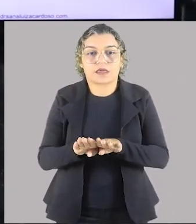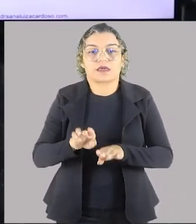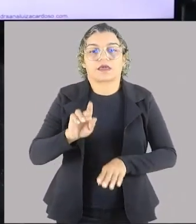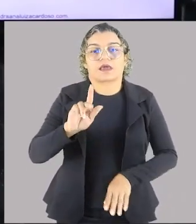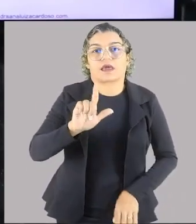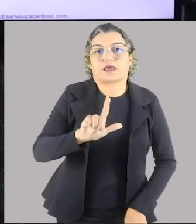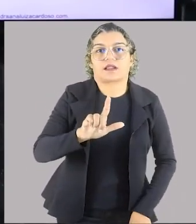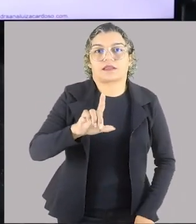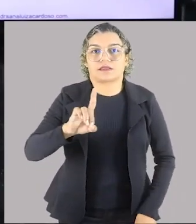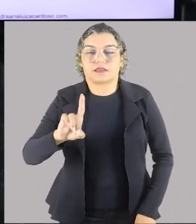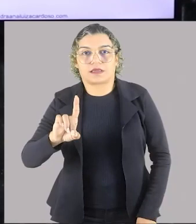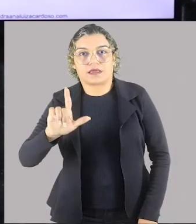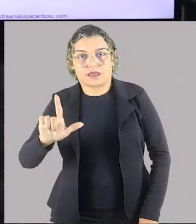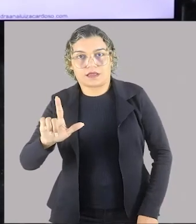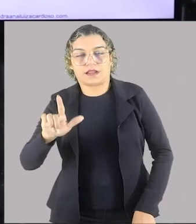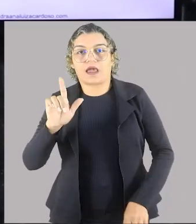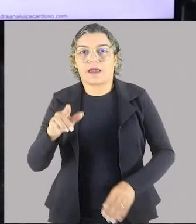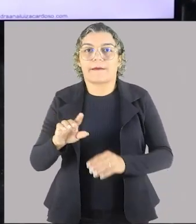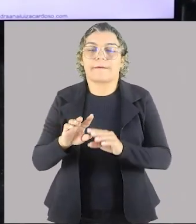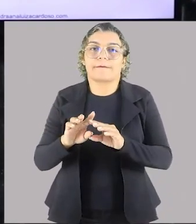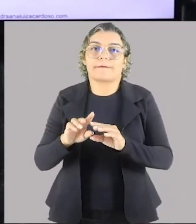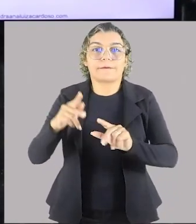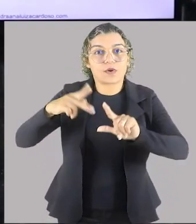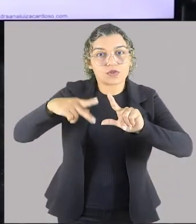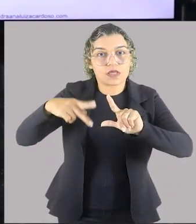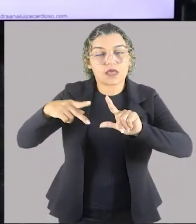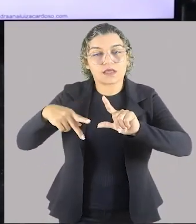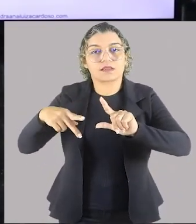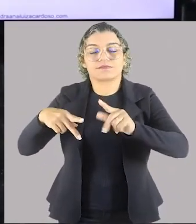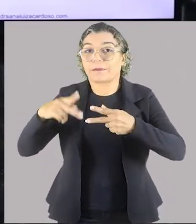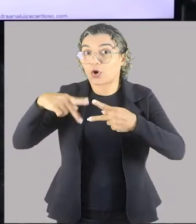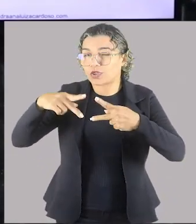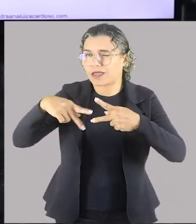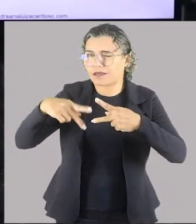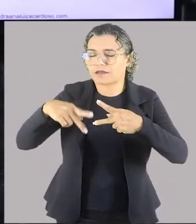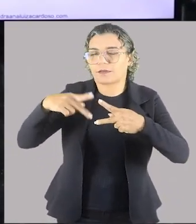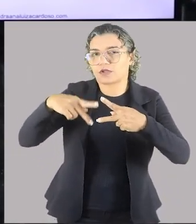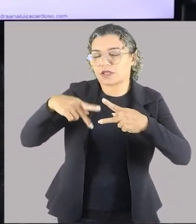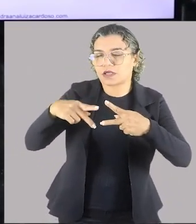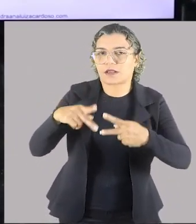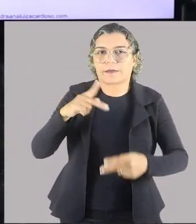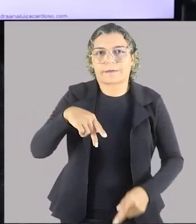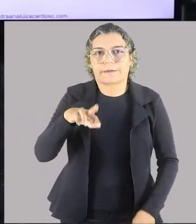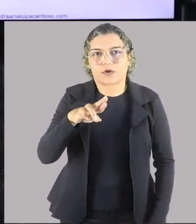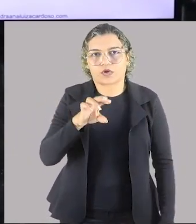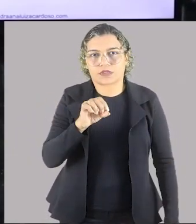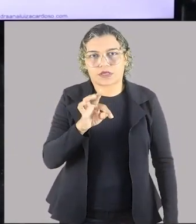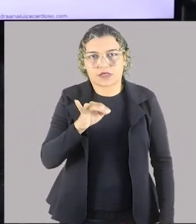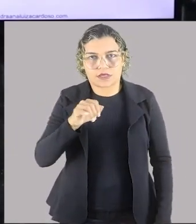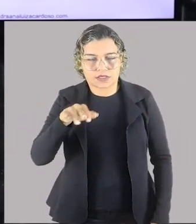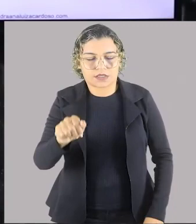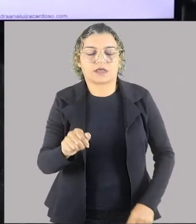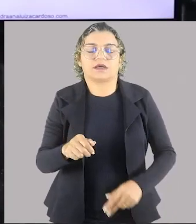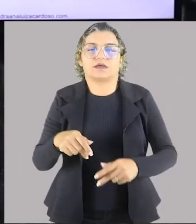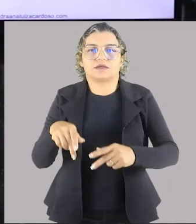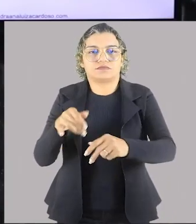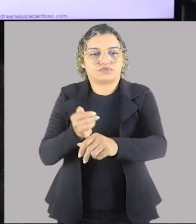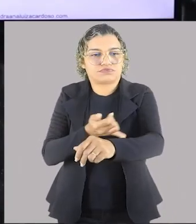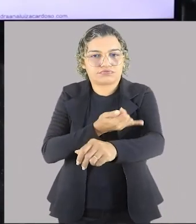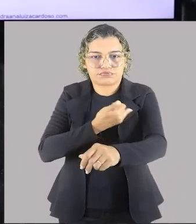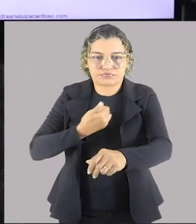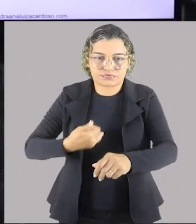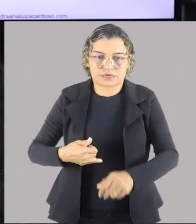são proteínas transportadoras, tá? Que tem a função de transportar essa gordura até o fígado.